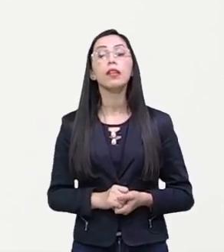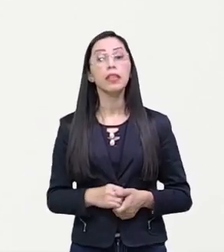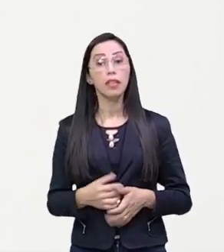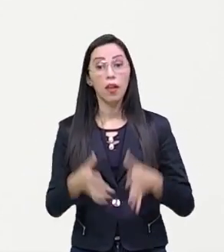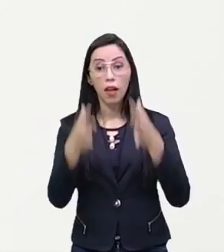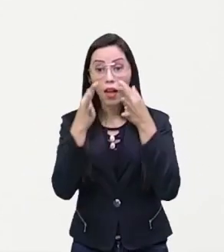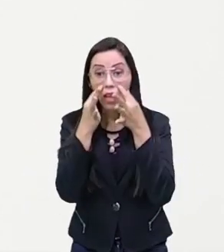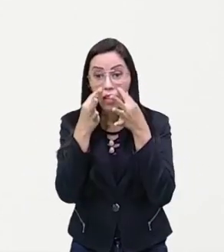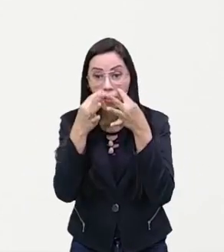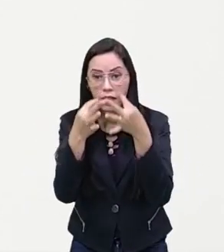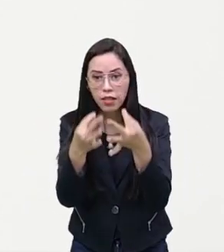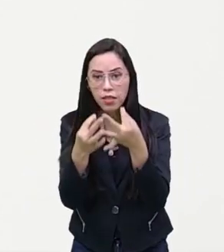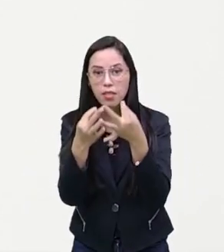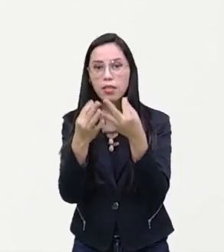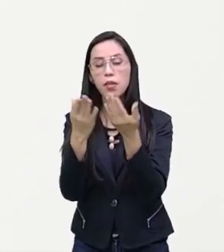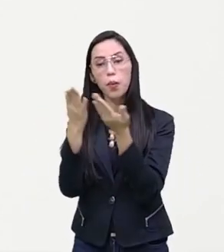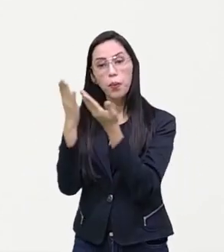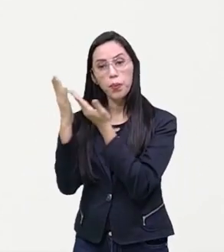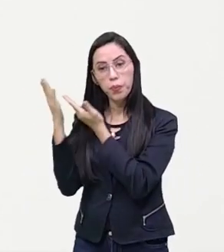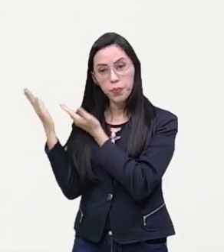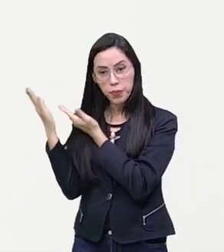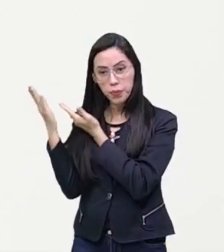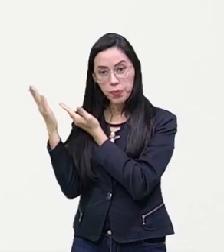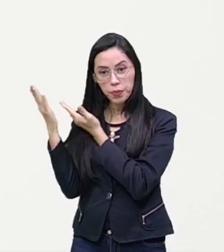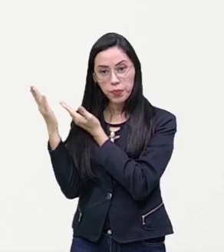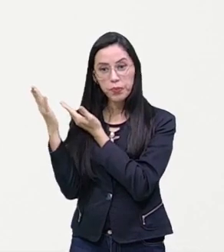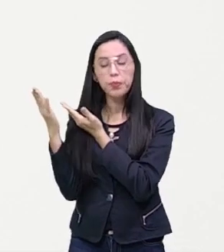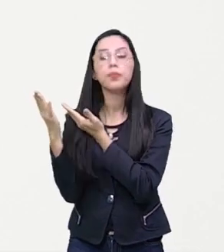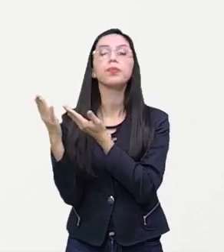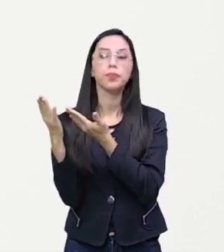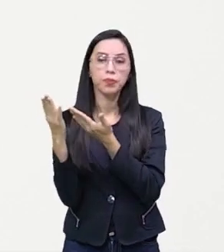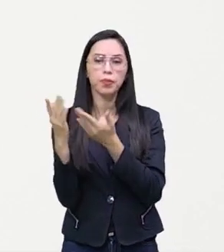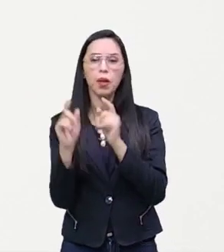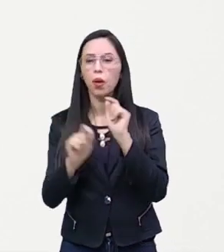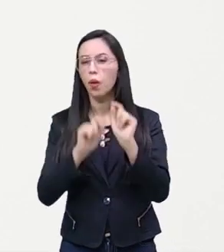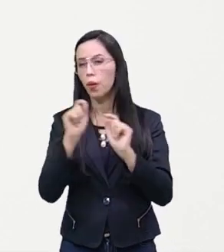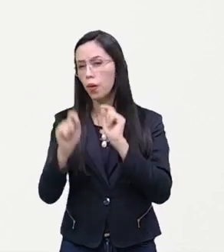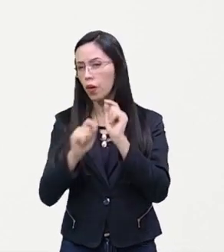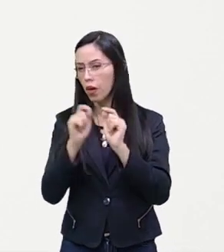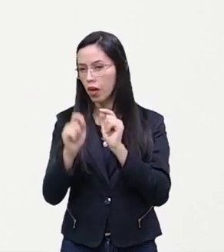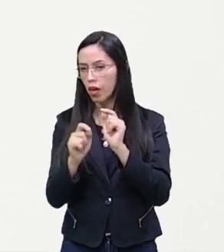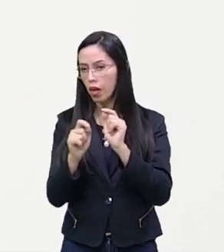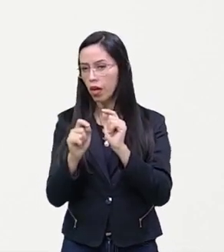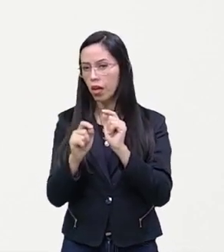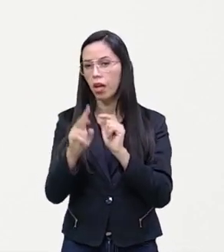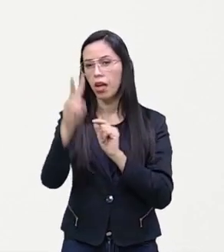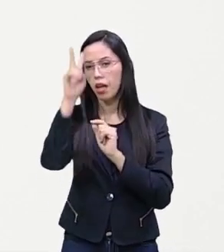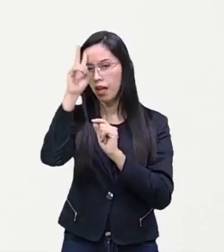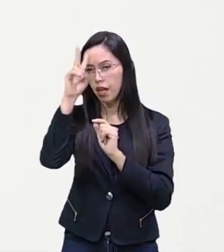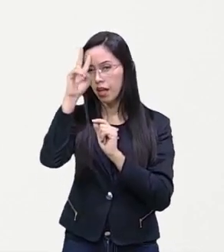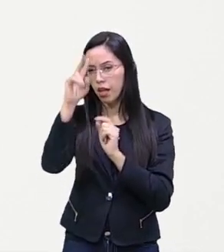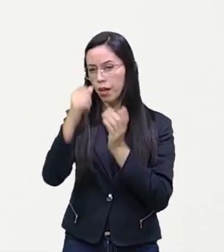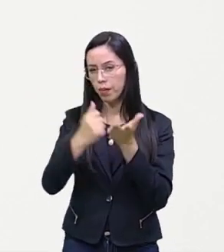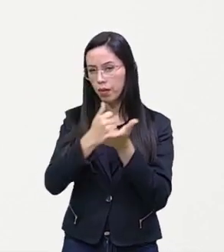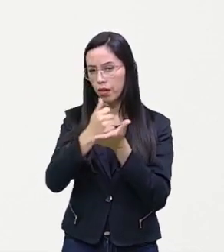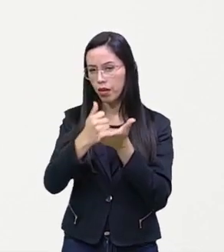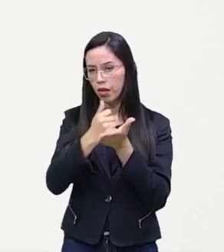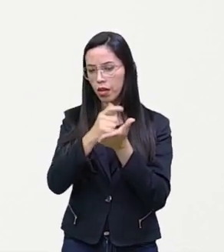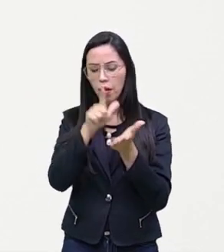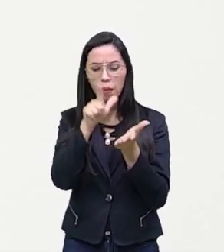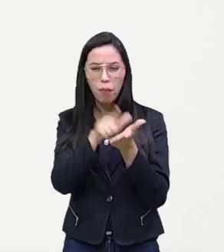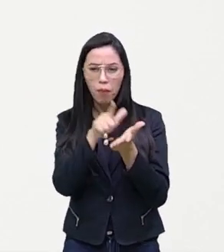Crianças, observem aqui, ó. Bula de remédio, né? O que é a bula de remédio? A bula de remédio, ela tem